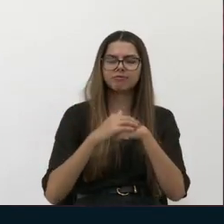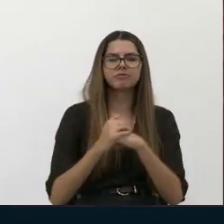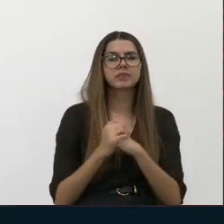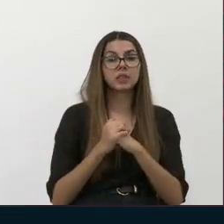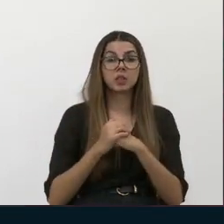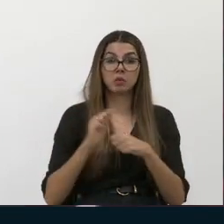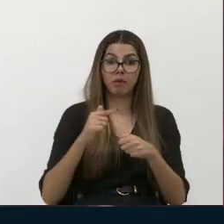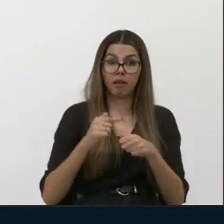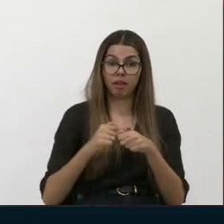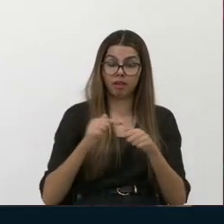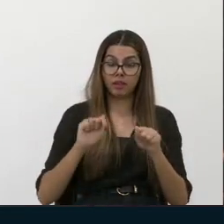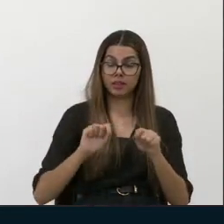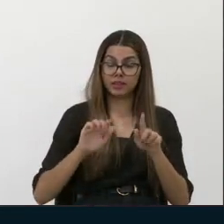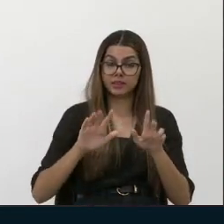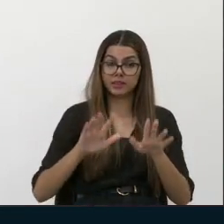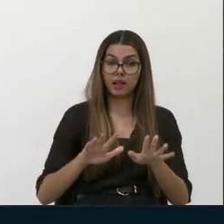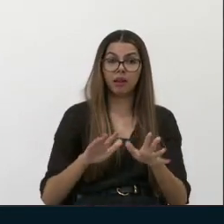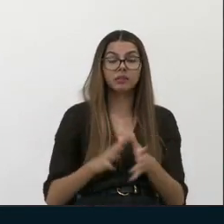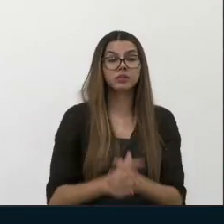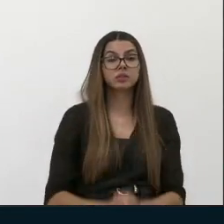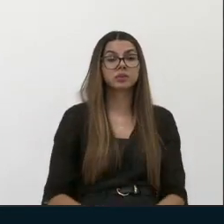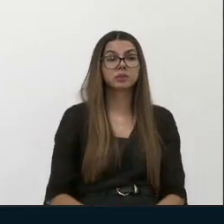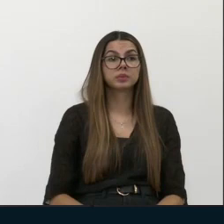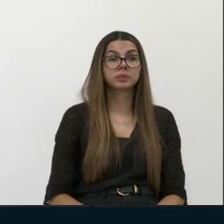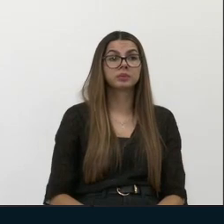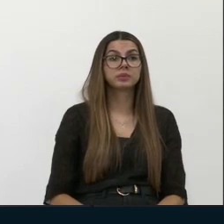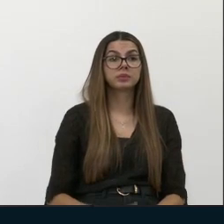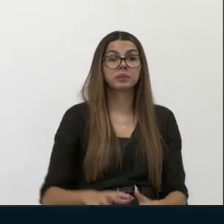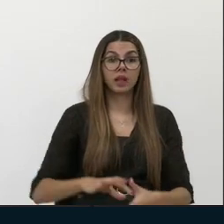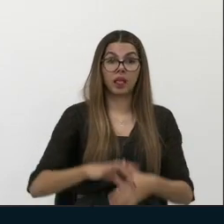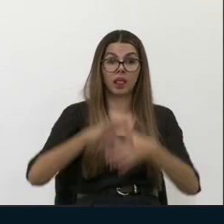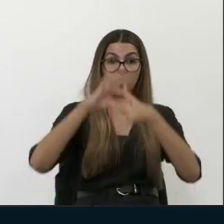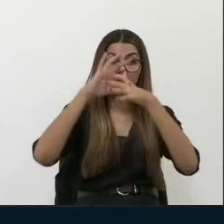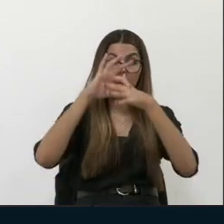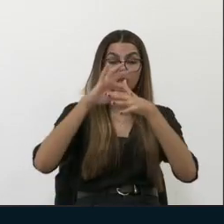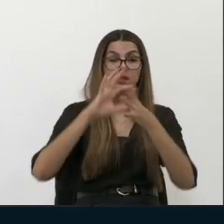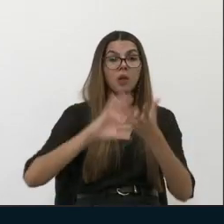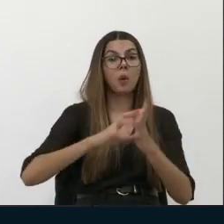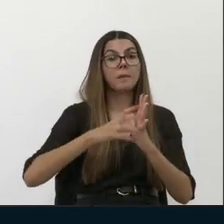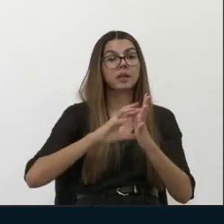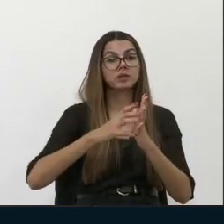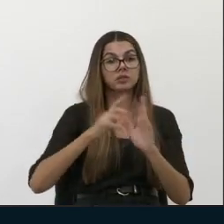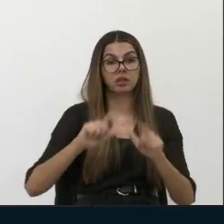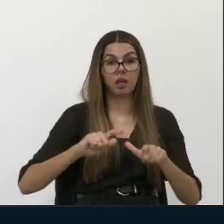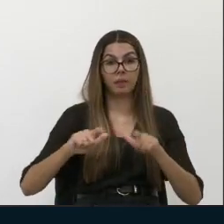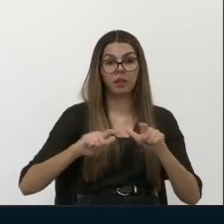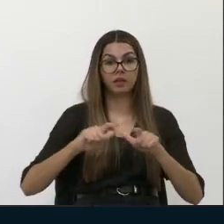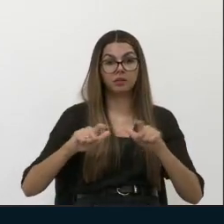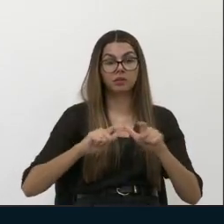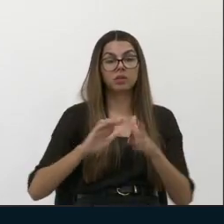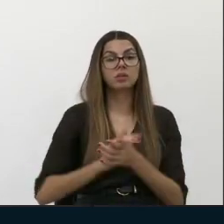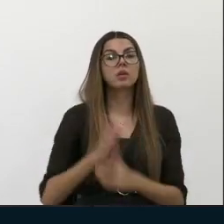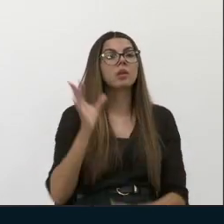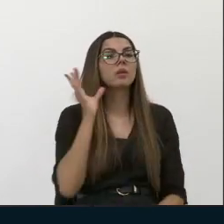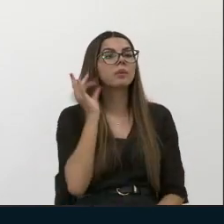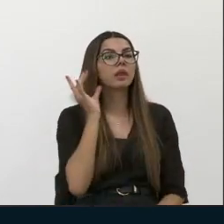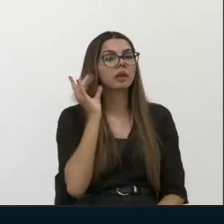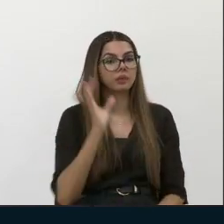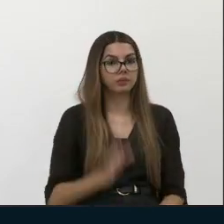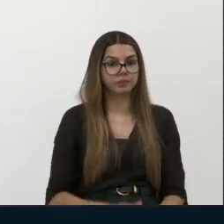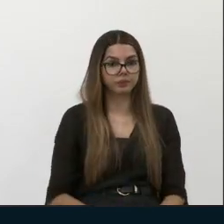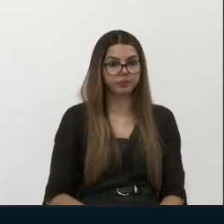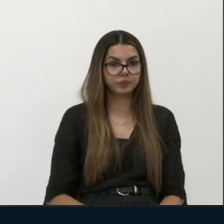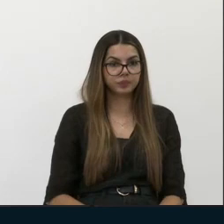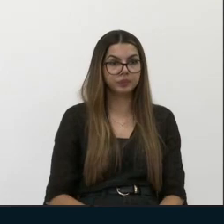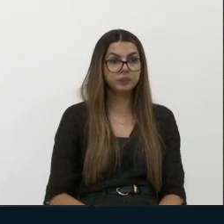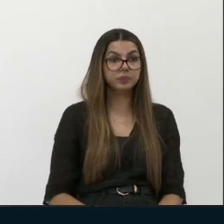com essa cidade. Presidente, para mim não tem problema falar pela liderança do Partido dos Trabalhadores. Pela liderança do Partido dos Trabalhadores, vereador Maurício Brinquinho. E eu